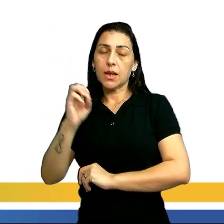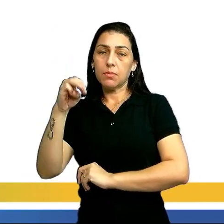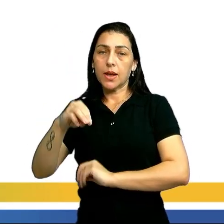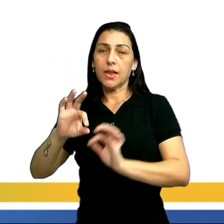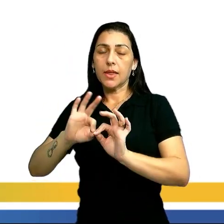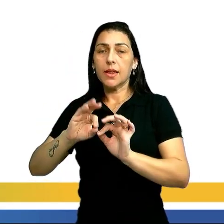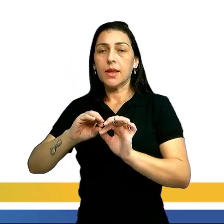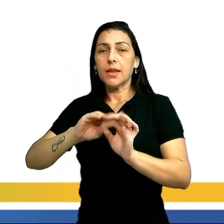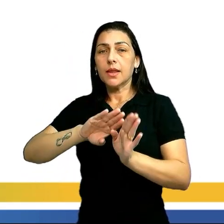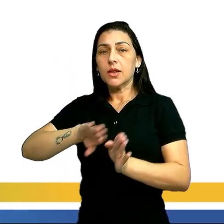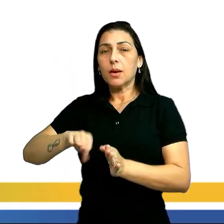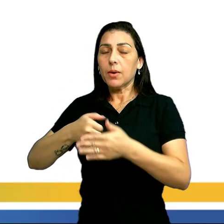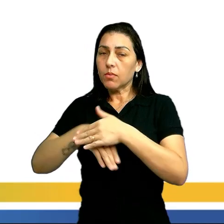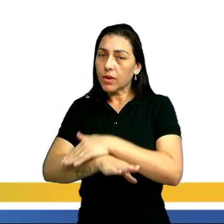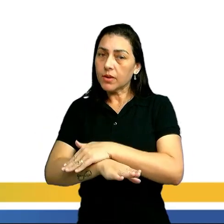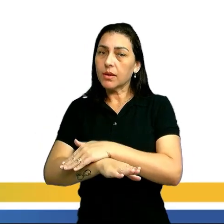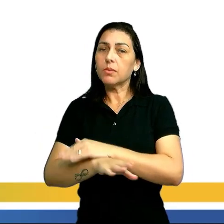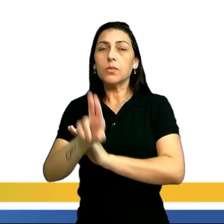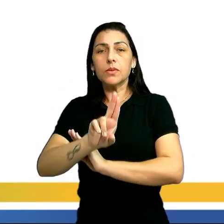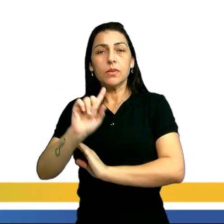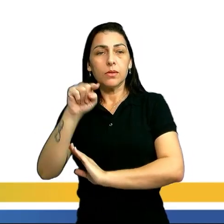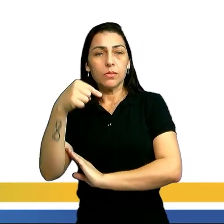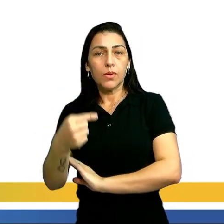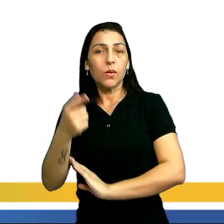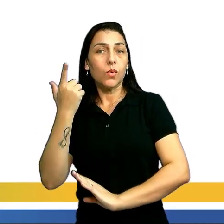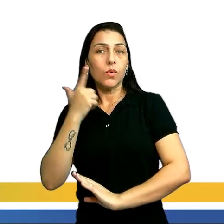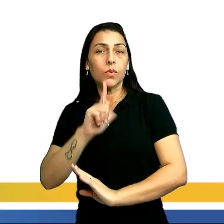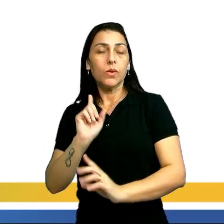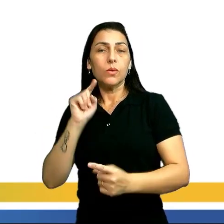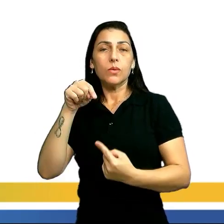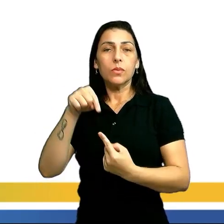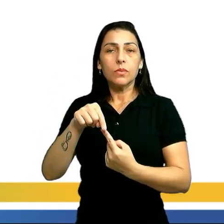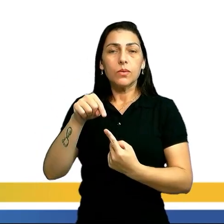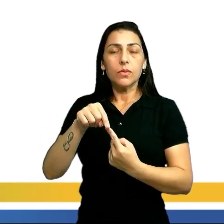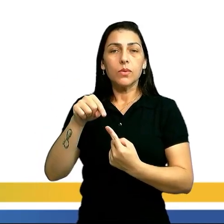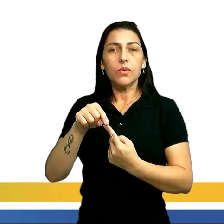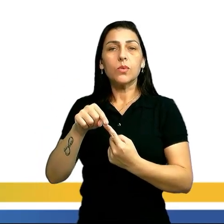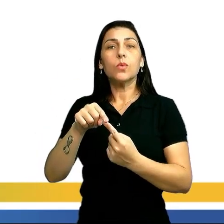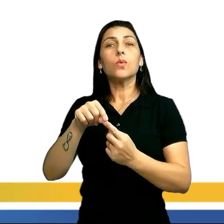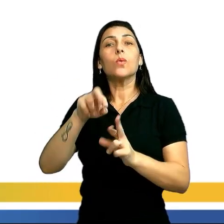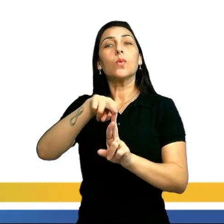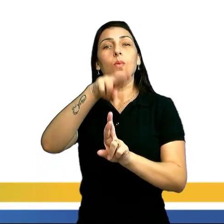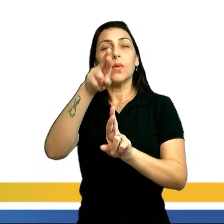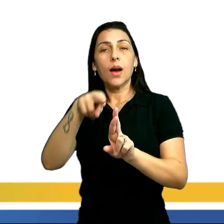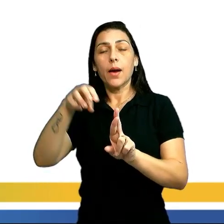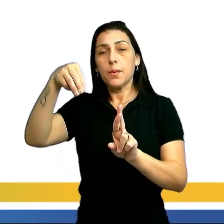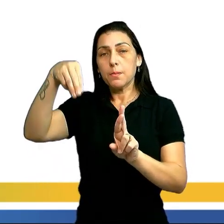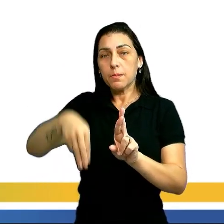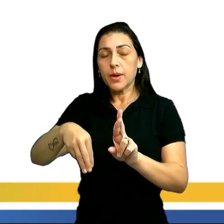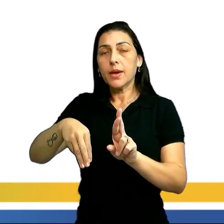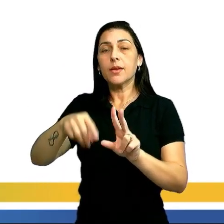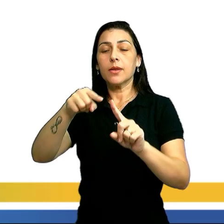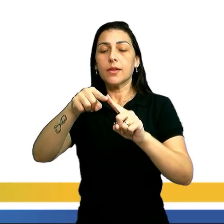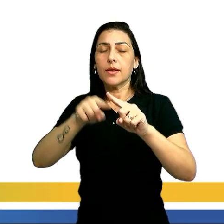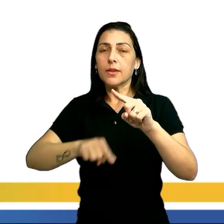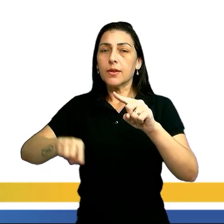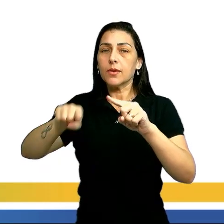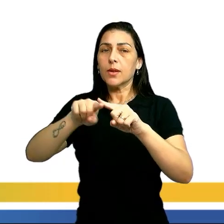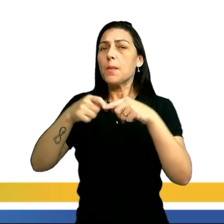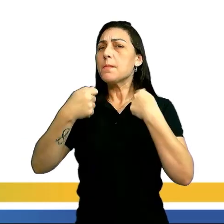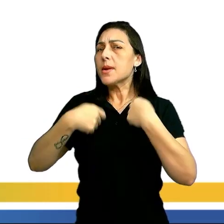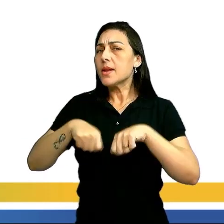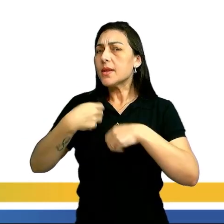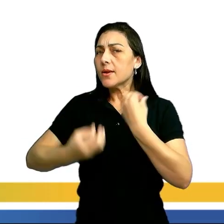e deixar o restante como reserva. Para que ele atinja seu objetivo, o raio em metro da circunferência